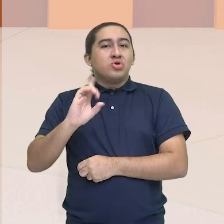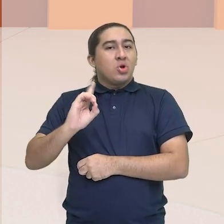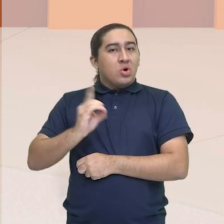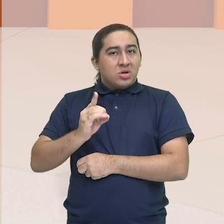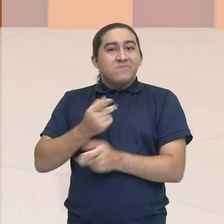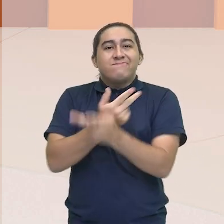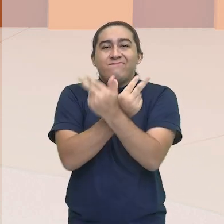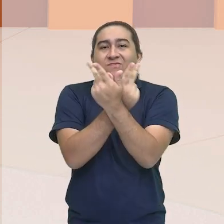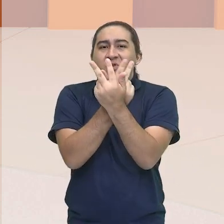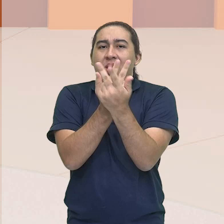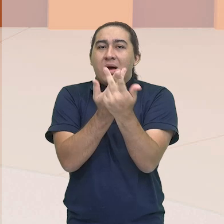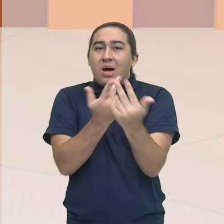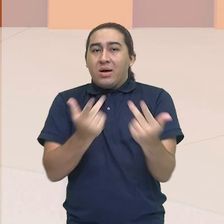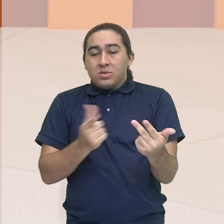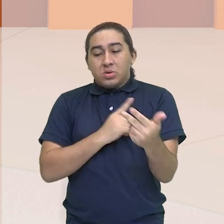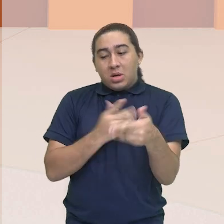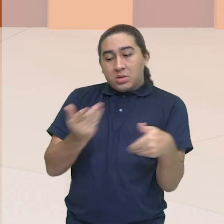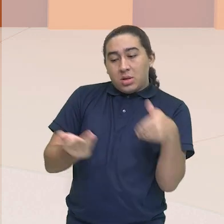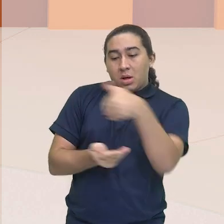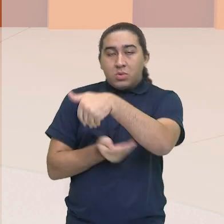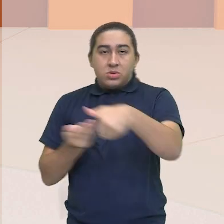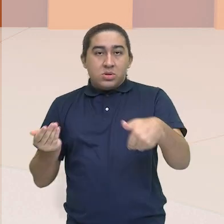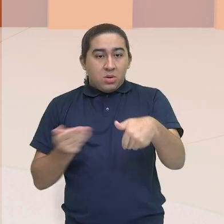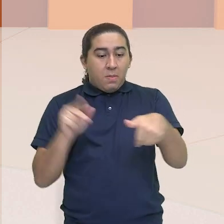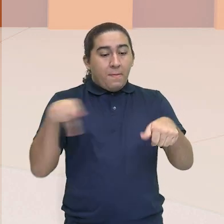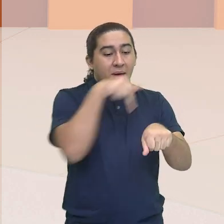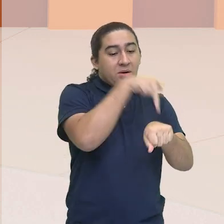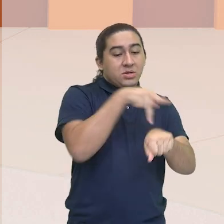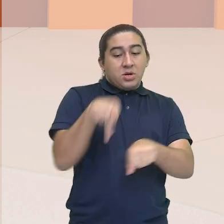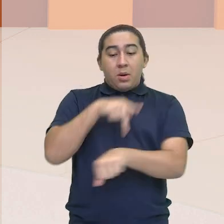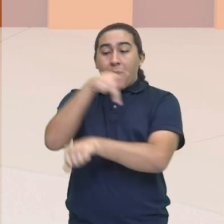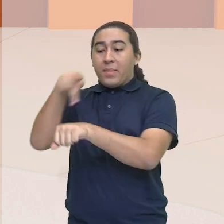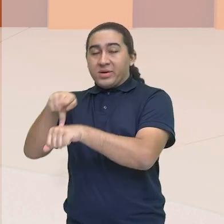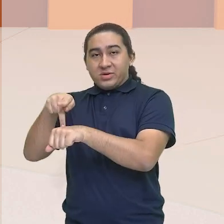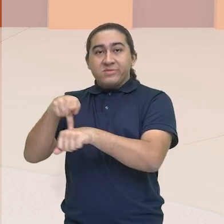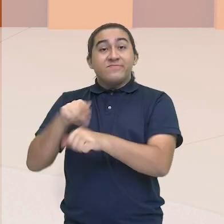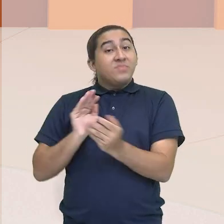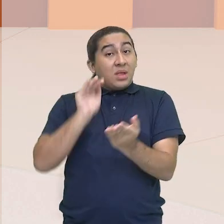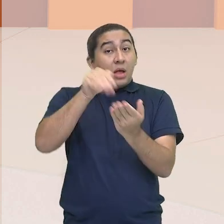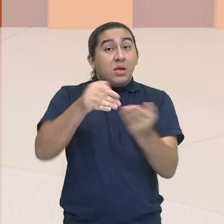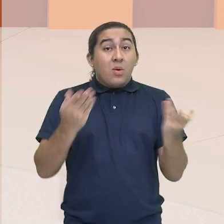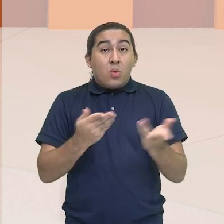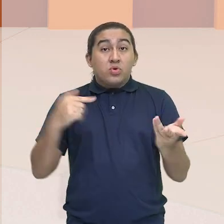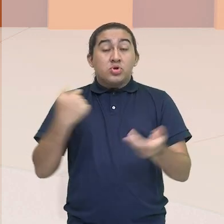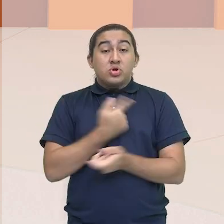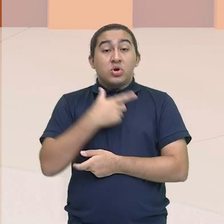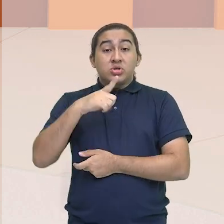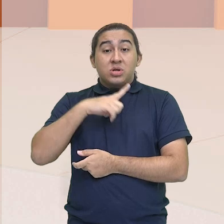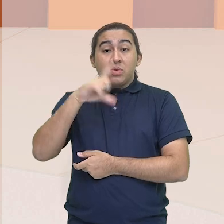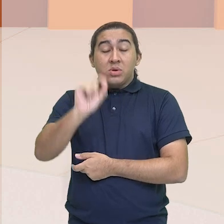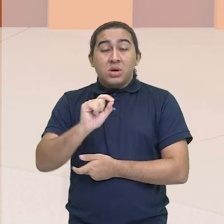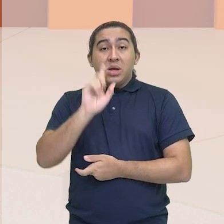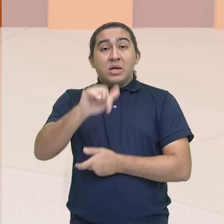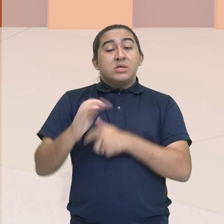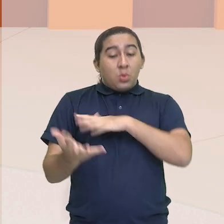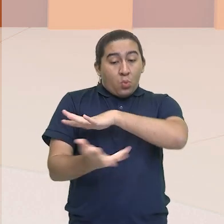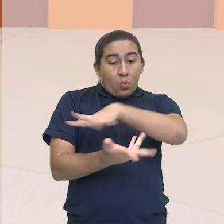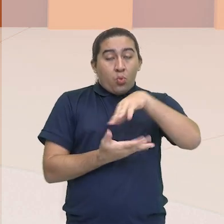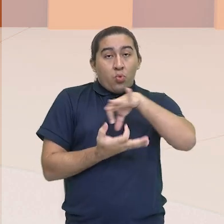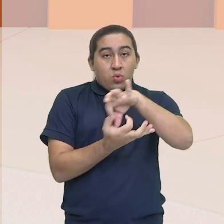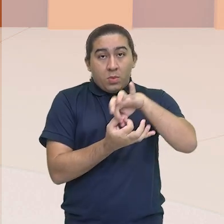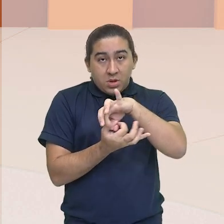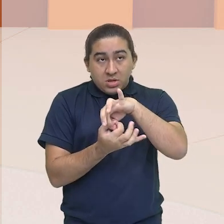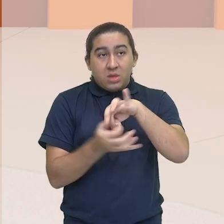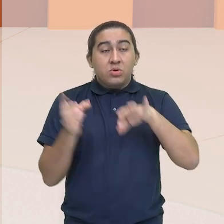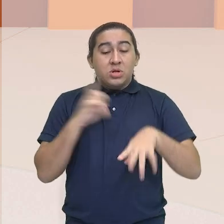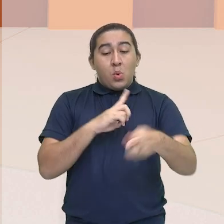grana de negociação entre um país e outro. E ainda mais hoje em dia, quando a gente tem ali, né, nesse mundo globalizado, um